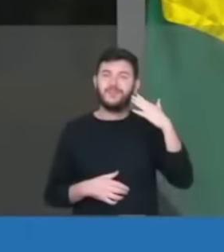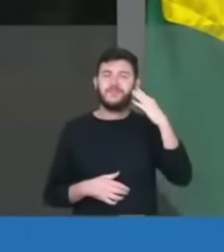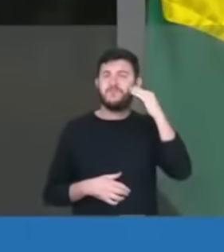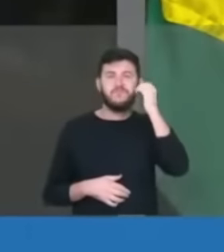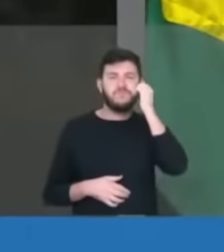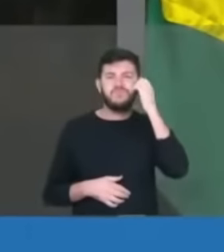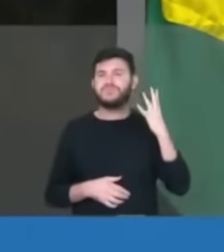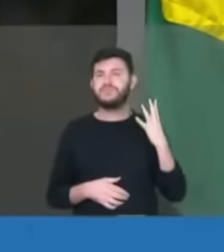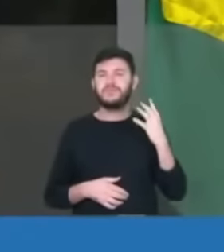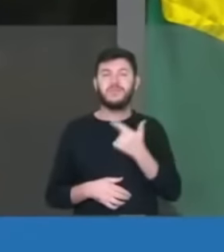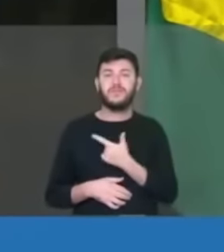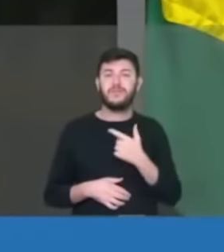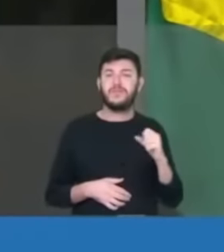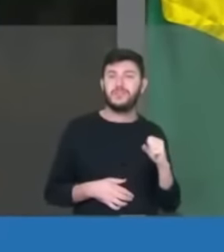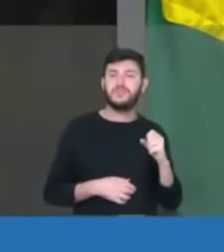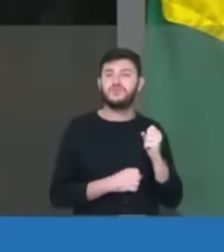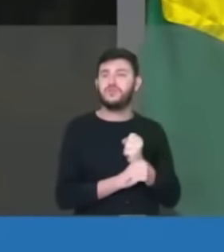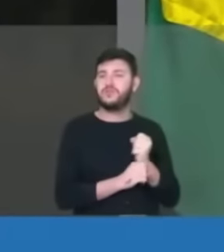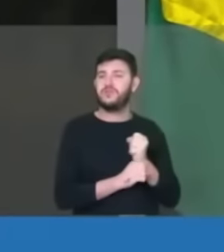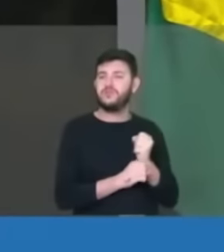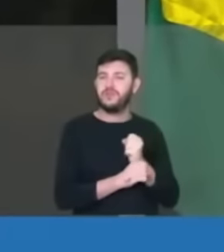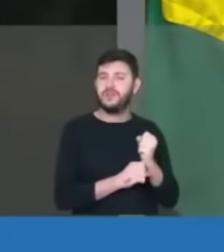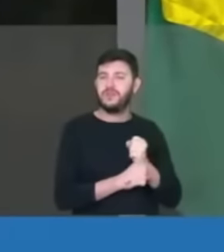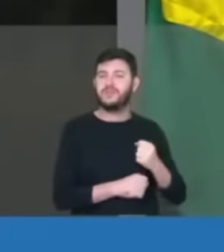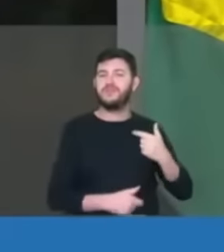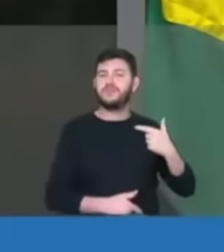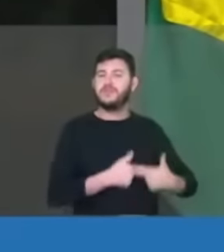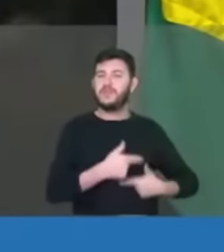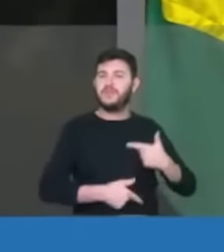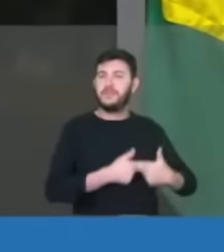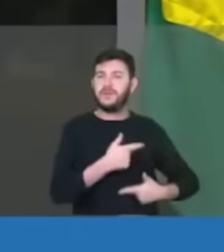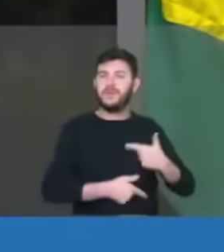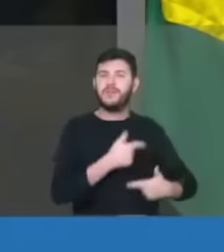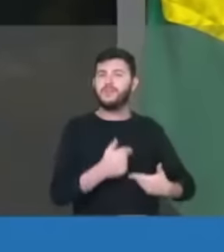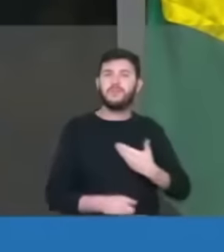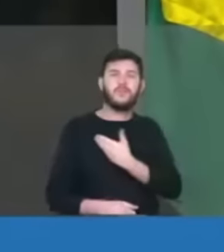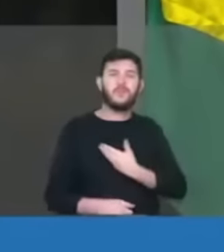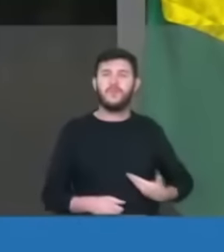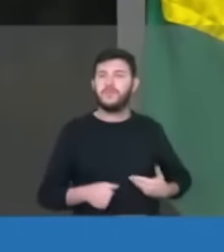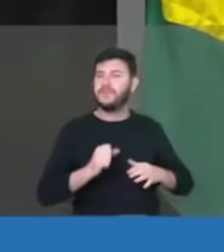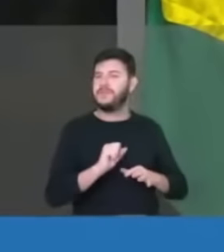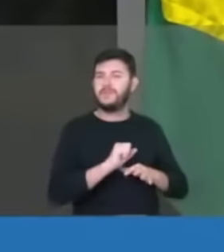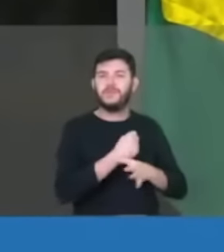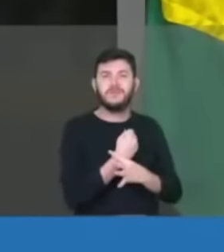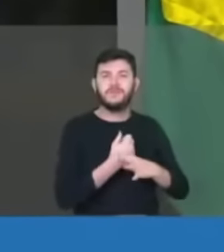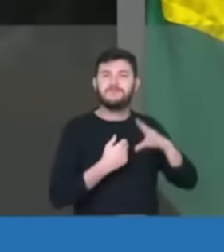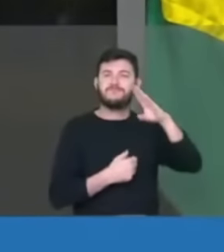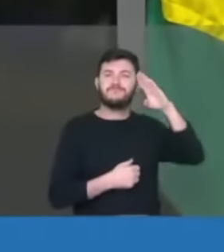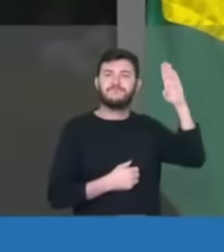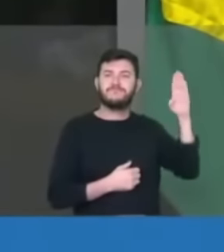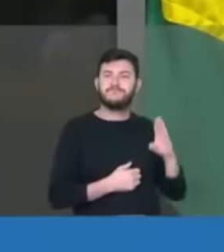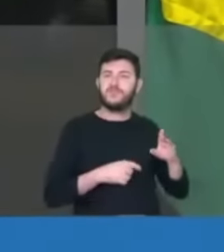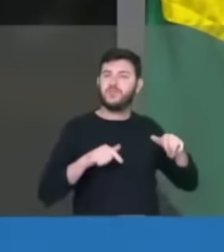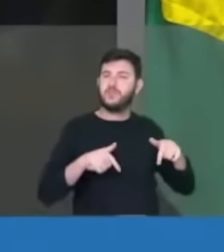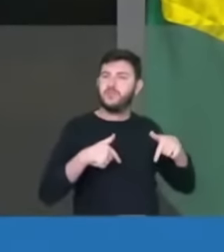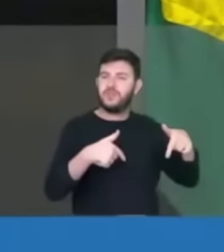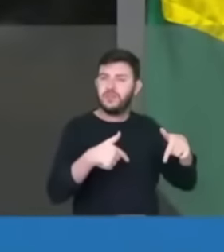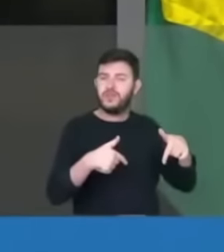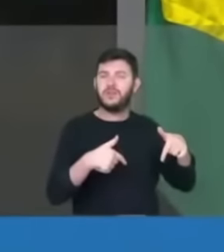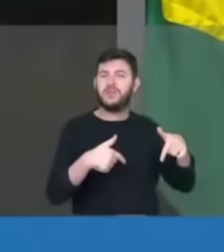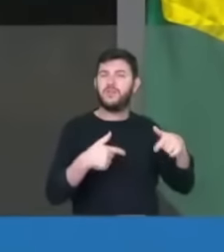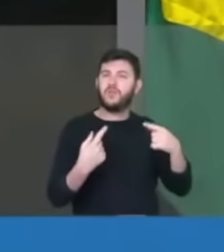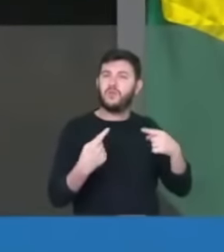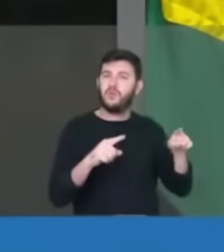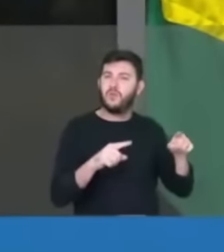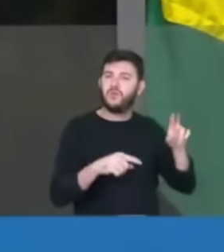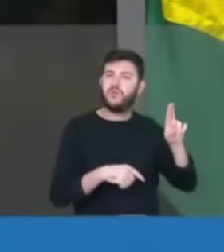minha vida pela segurança pública desse país, combatendo o uso e o porte